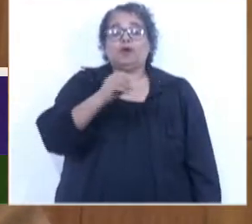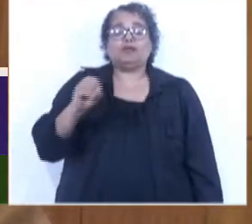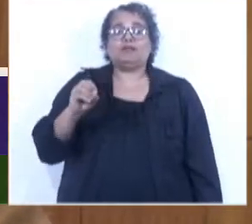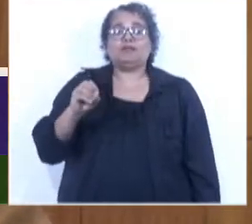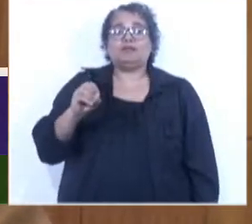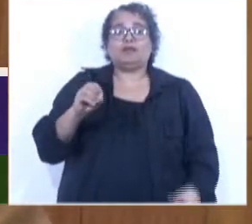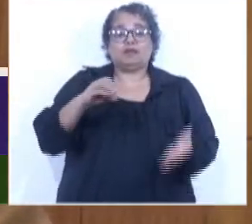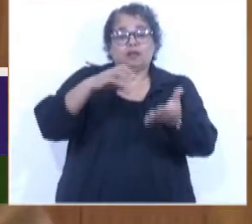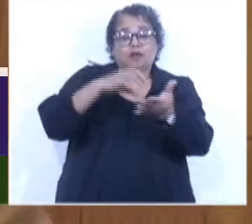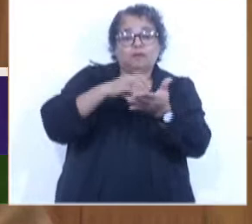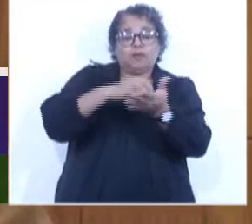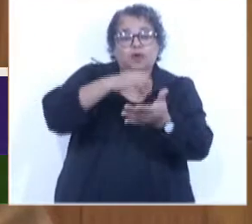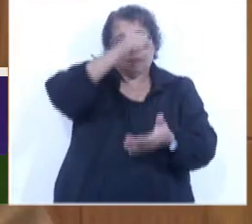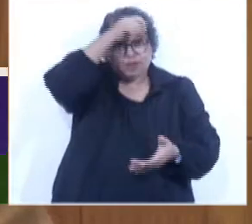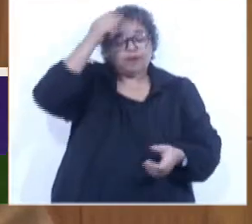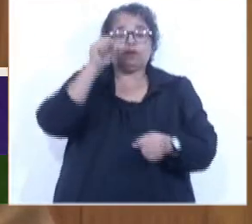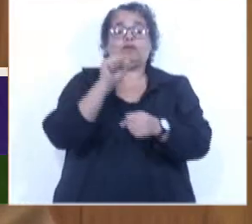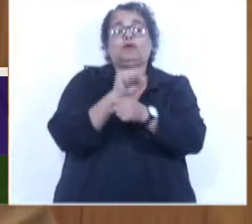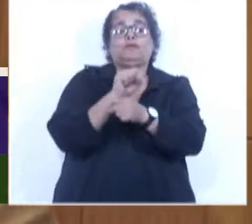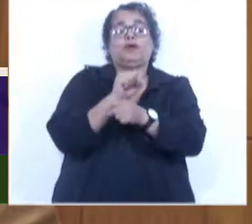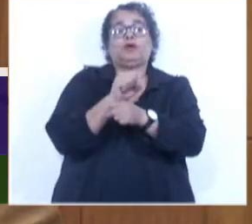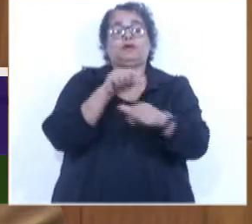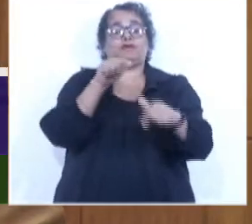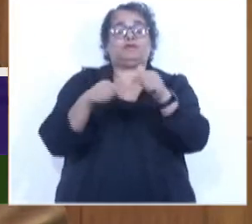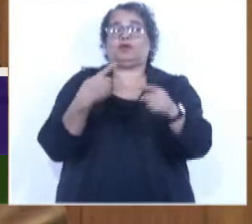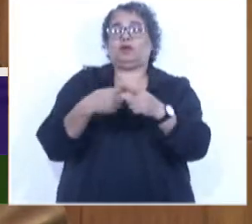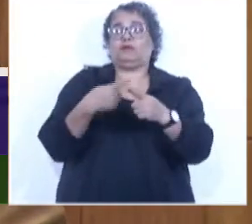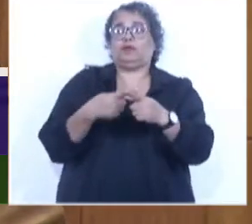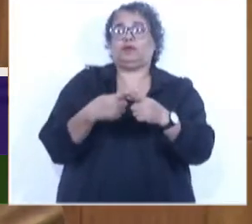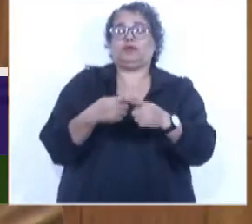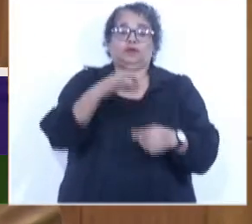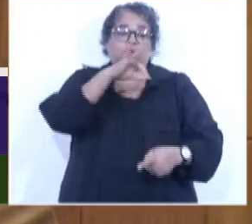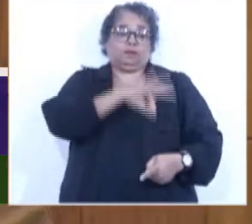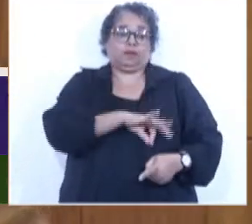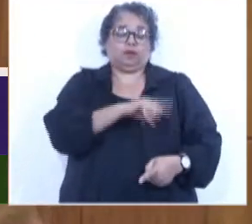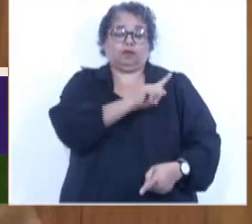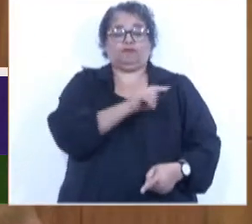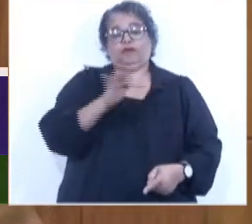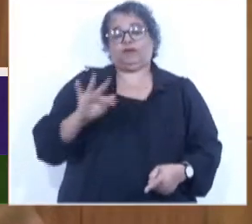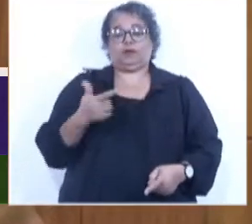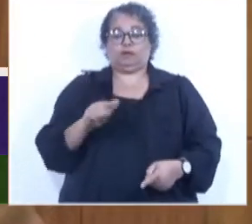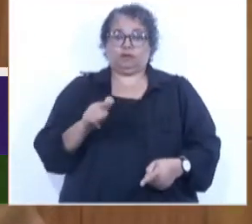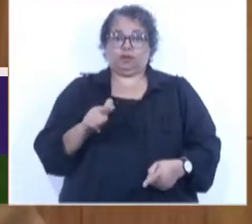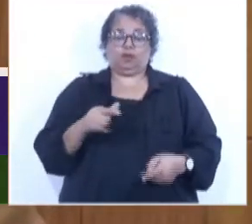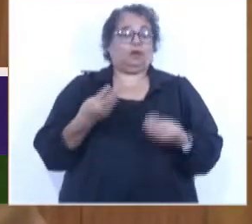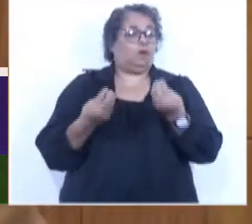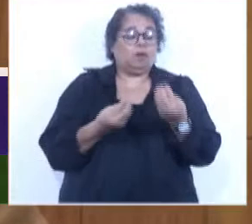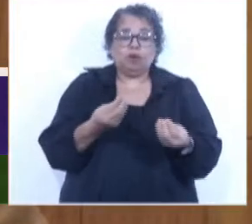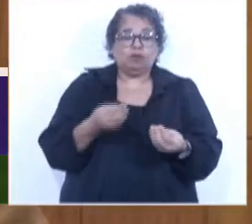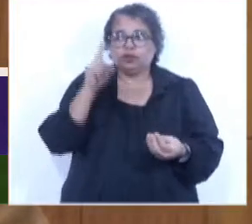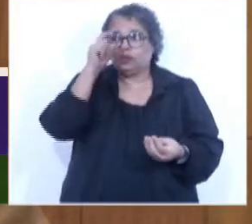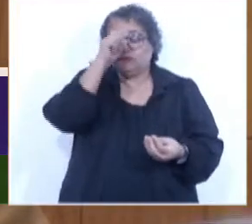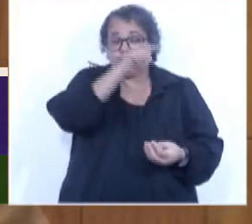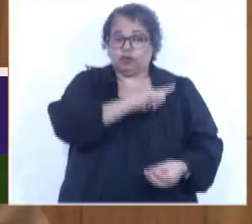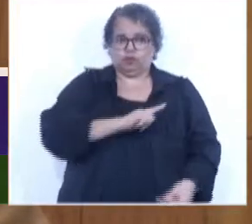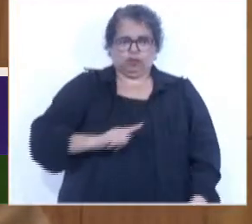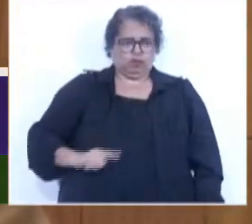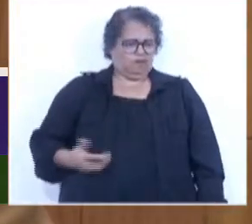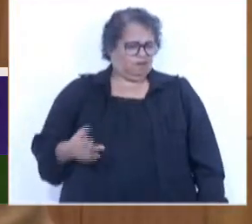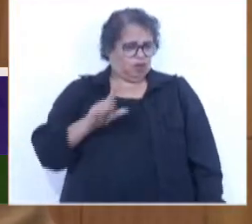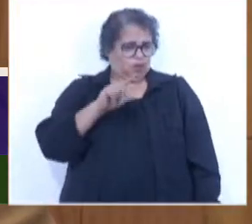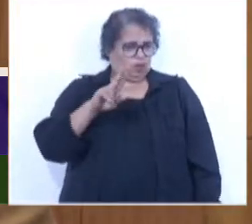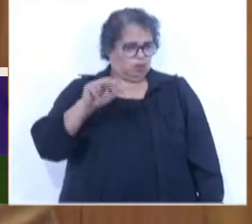paralisando seus trabalhos e decorrência de não receber verbo do governo federal uma irresponsabilidade do governo não